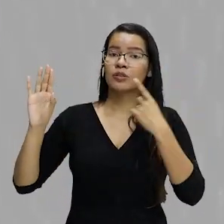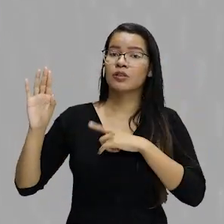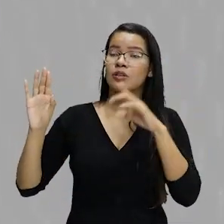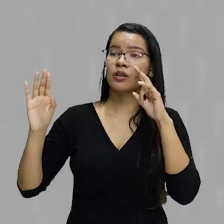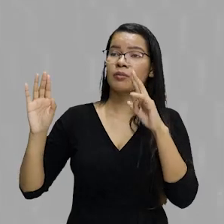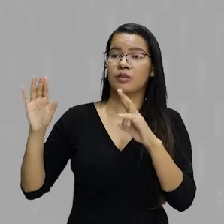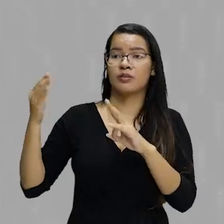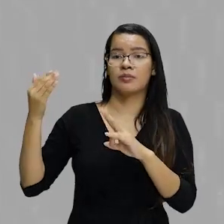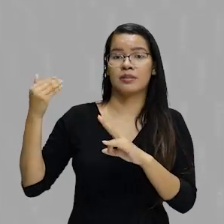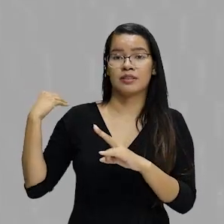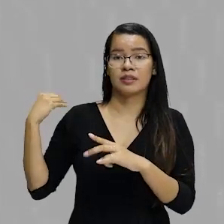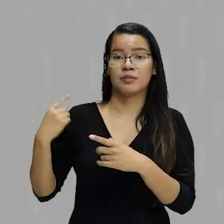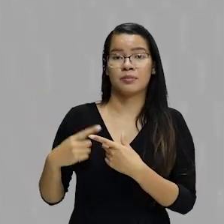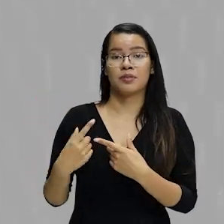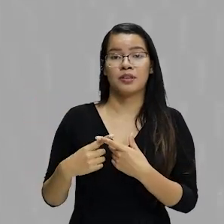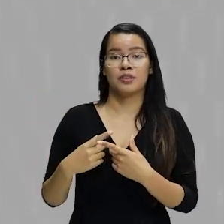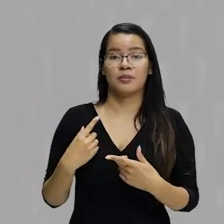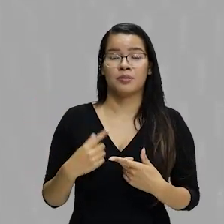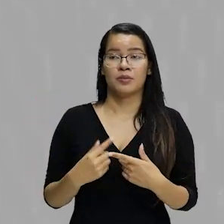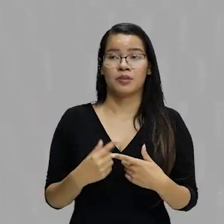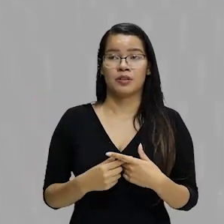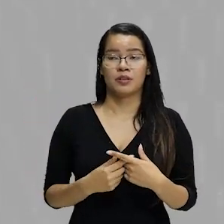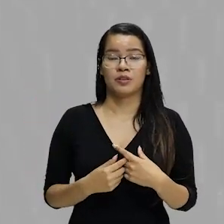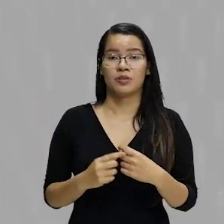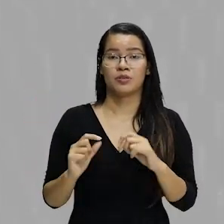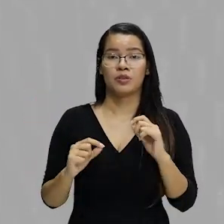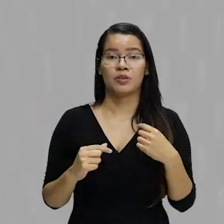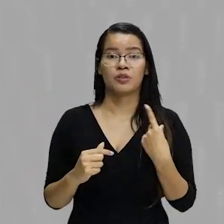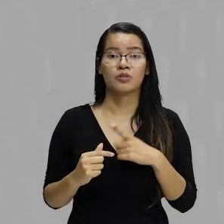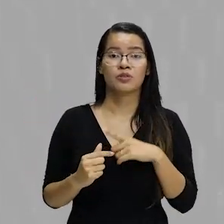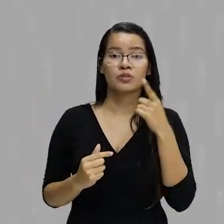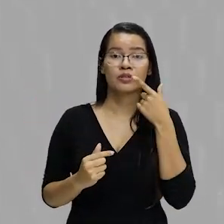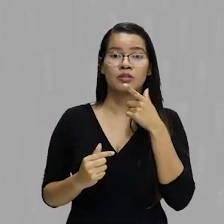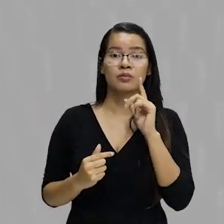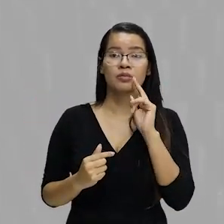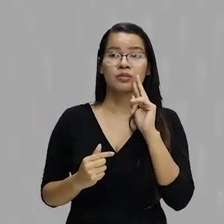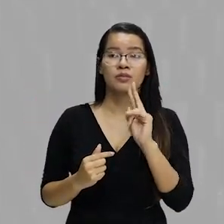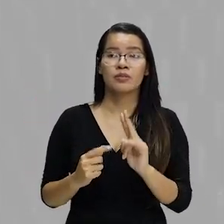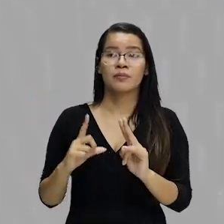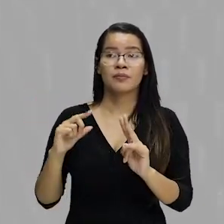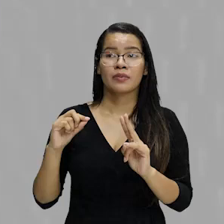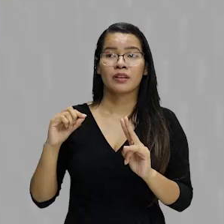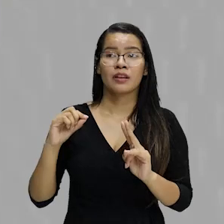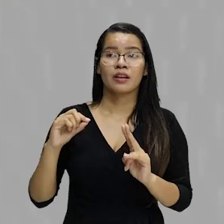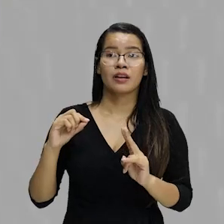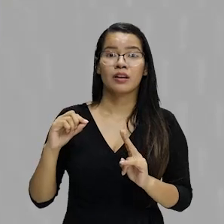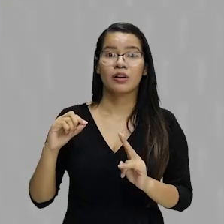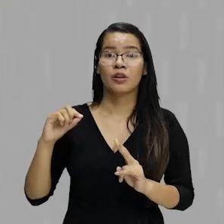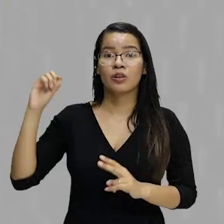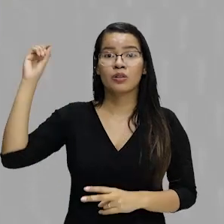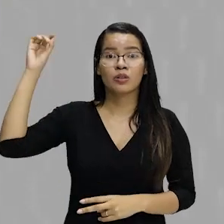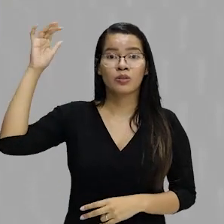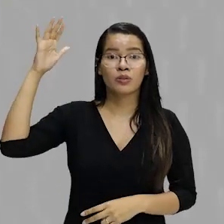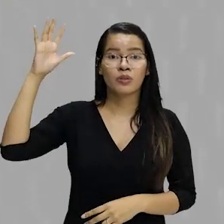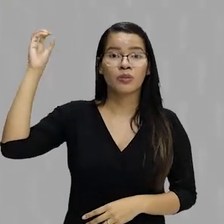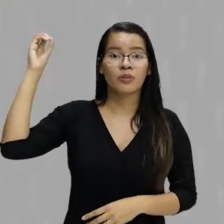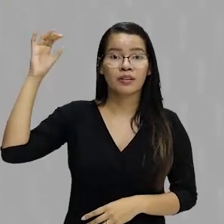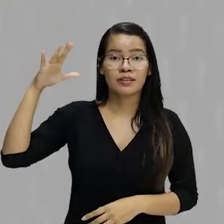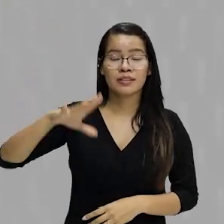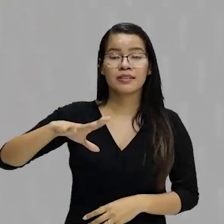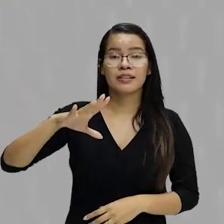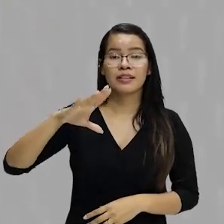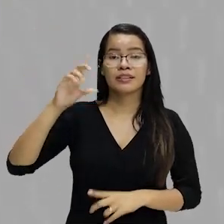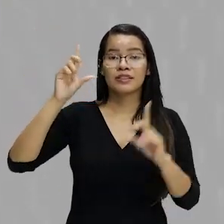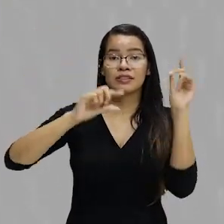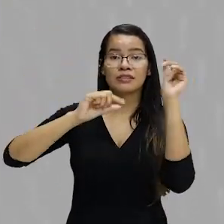passado, justamente por conta do que nós estamos conseguindo ver, é a luz dessa estrela que não está viajando. Ou seja, essa estrela está